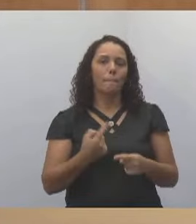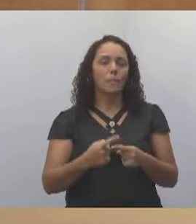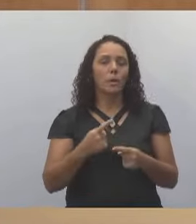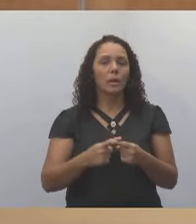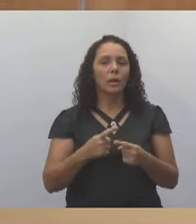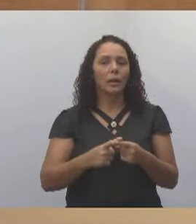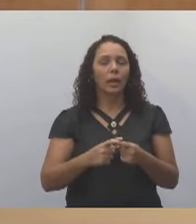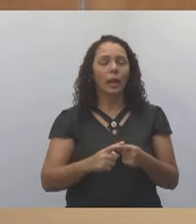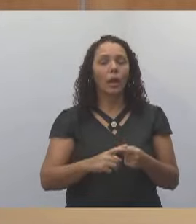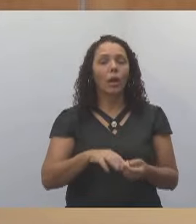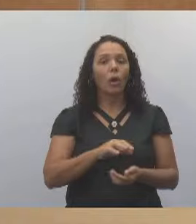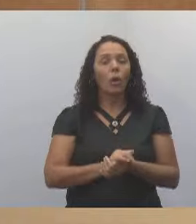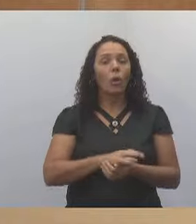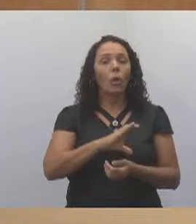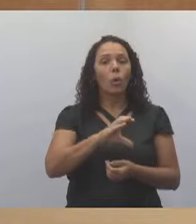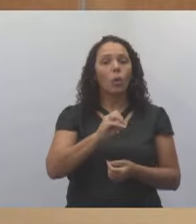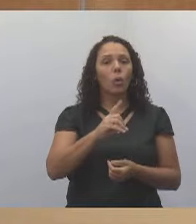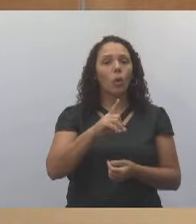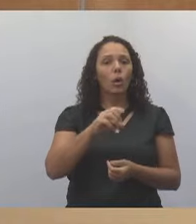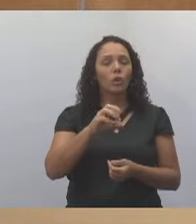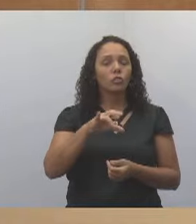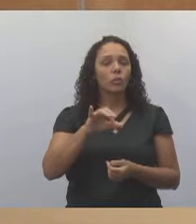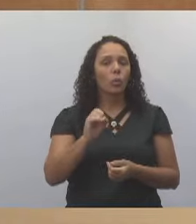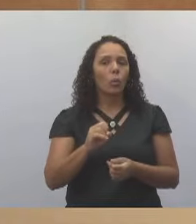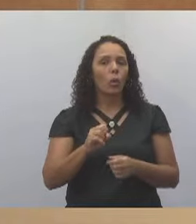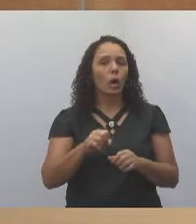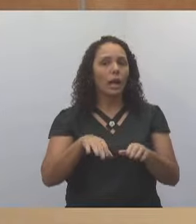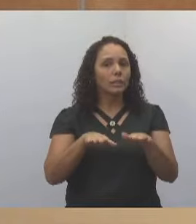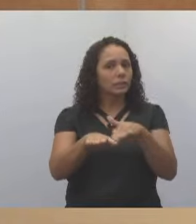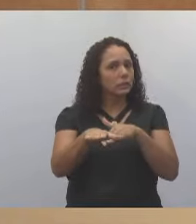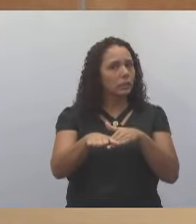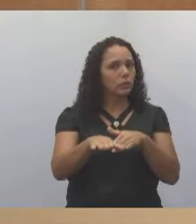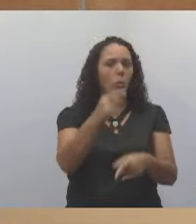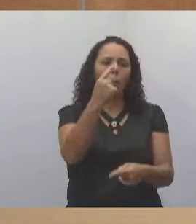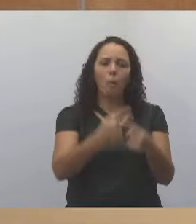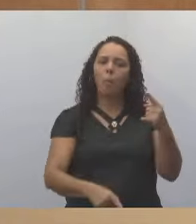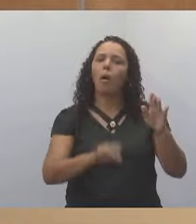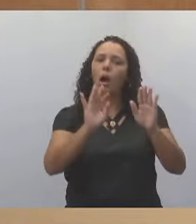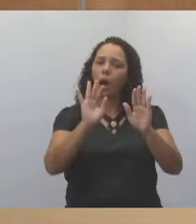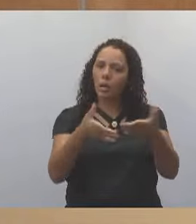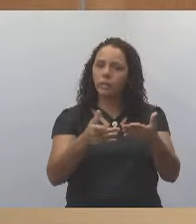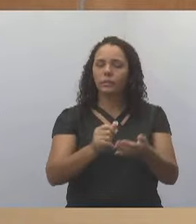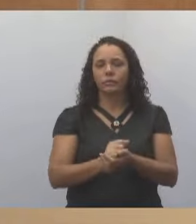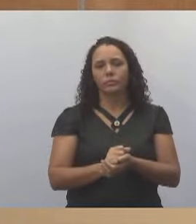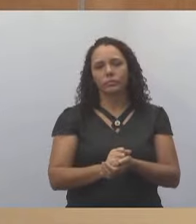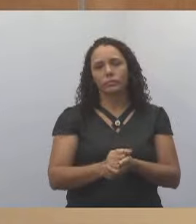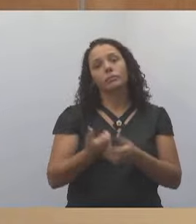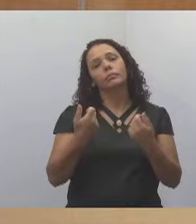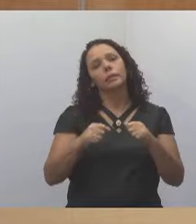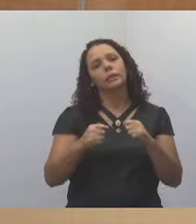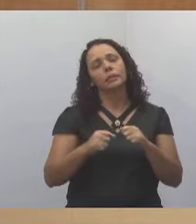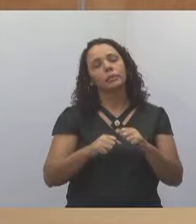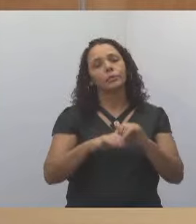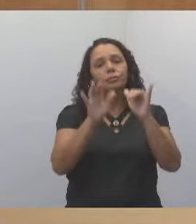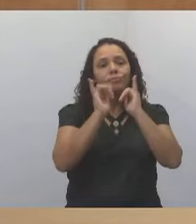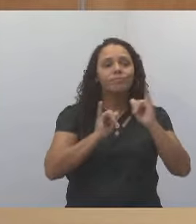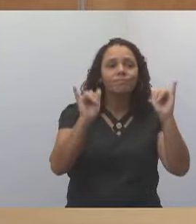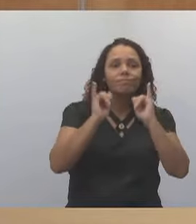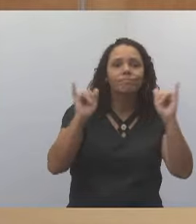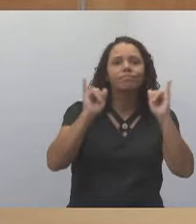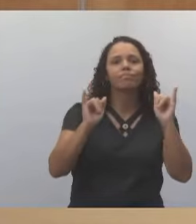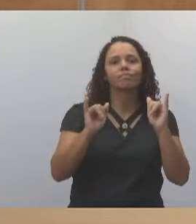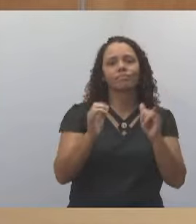não permite. Mas nós precisamos fazer, depois disso, também realizações de campanhas para